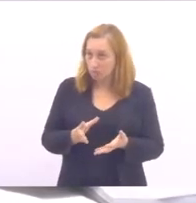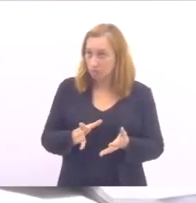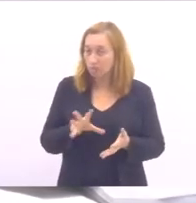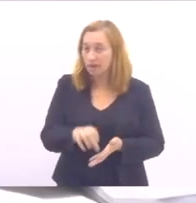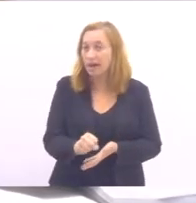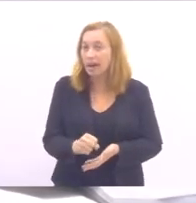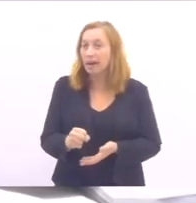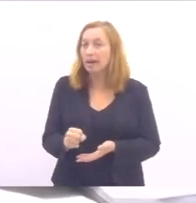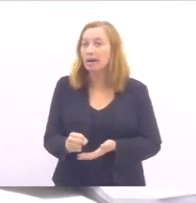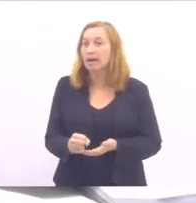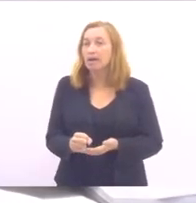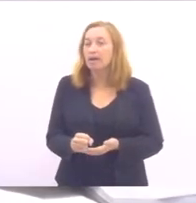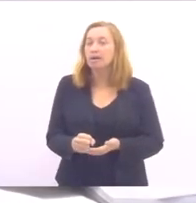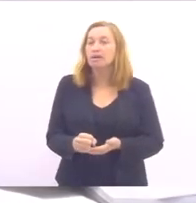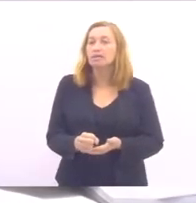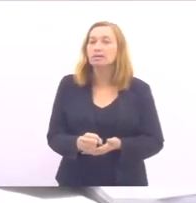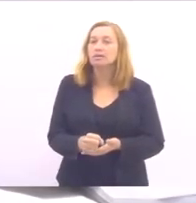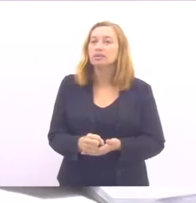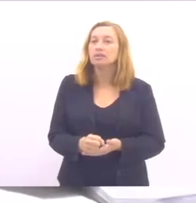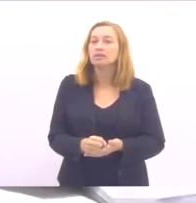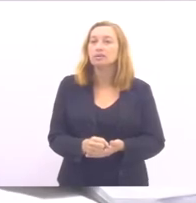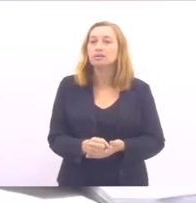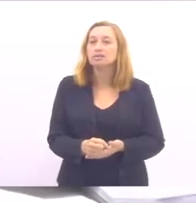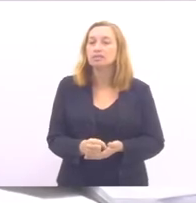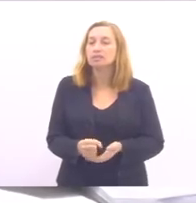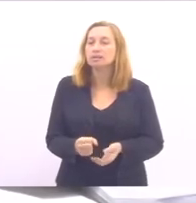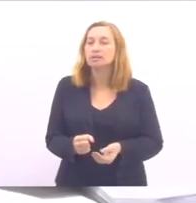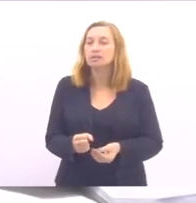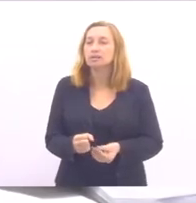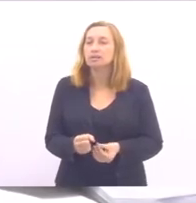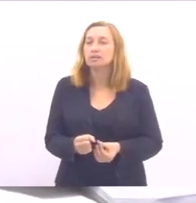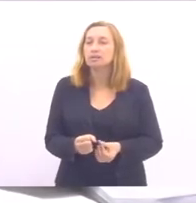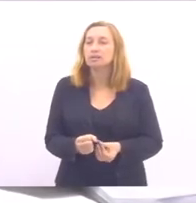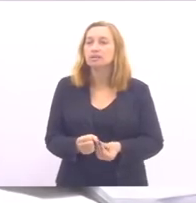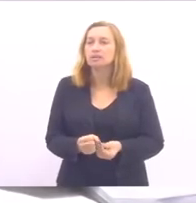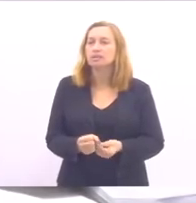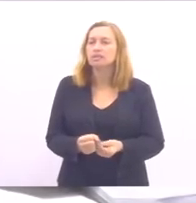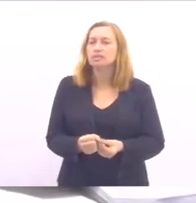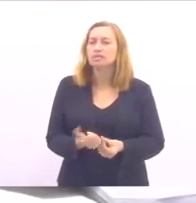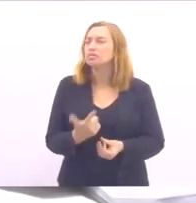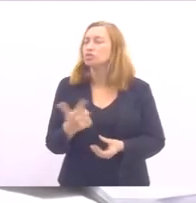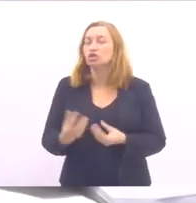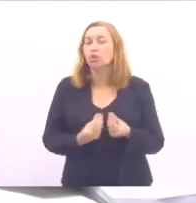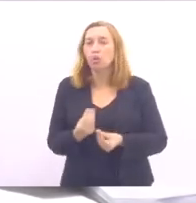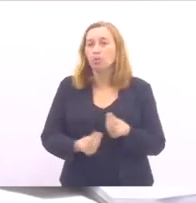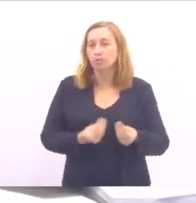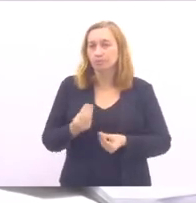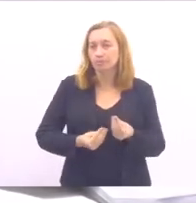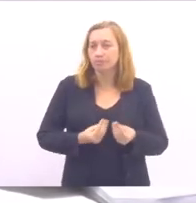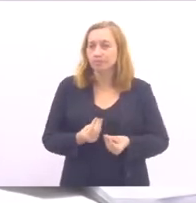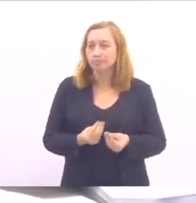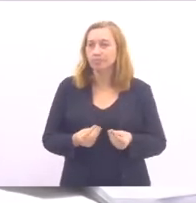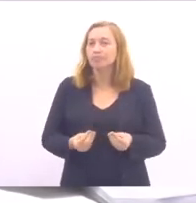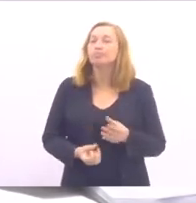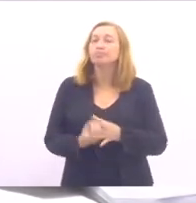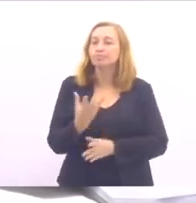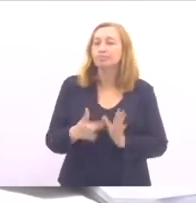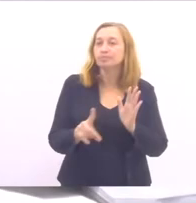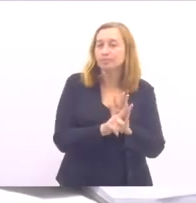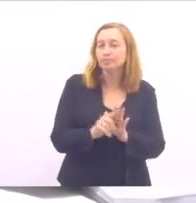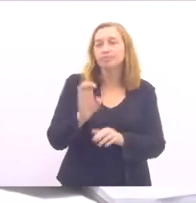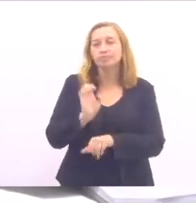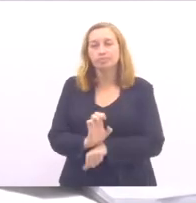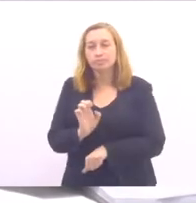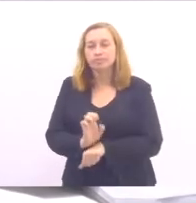falam uma enguinha ensaboada, né? Não tinha ponta. Então, a gente teve que fazer uma lei estadual